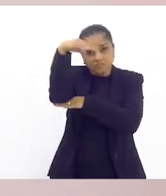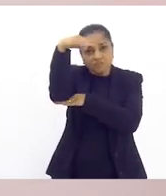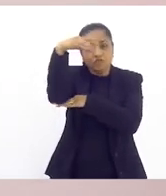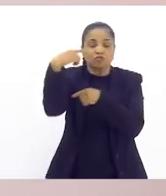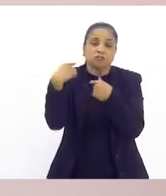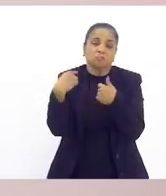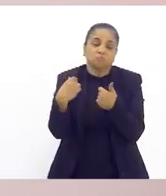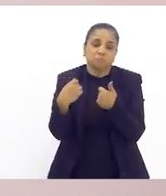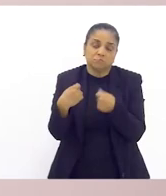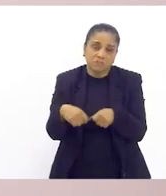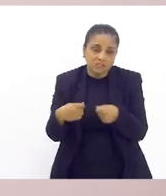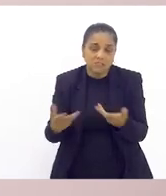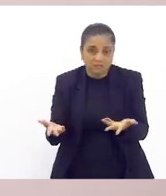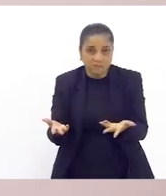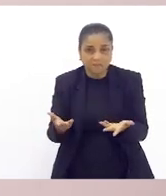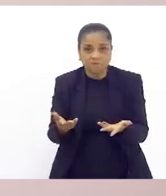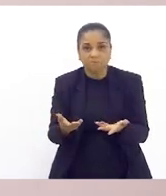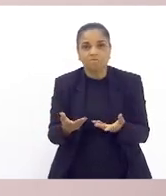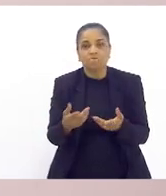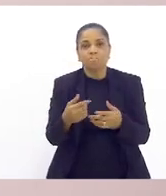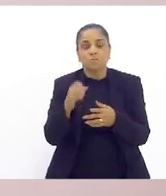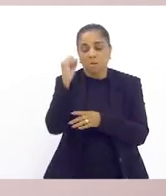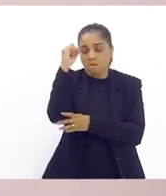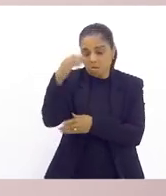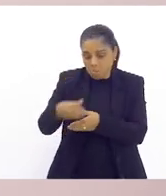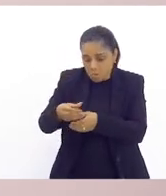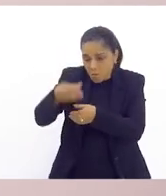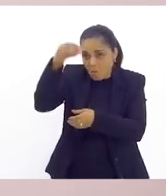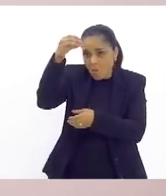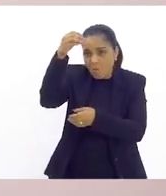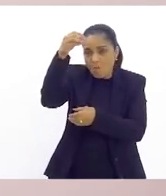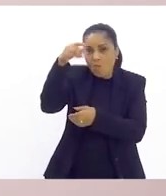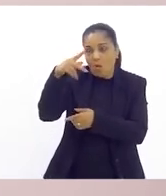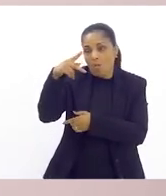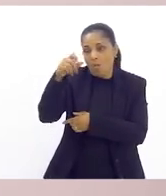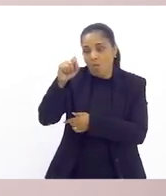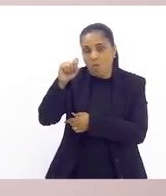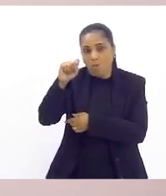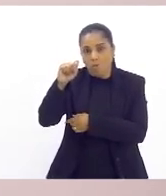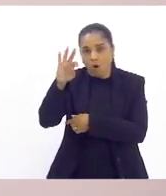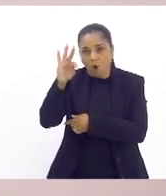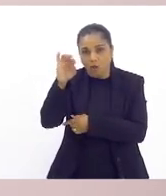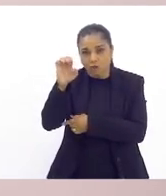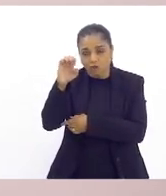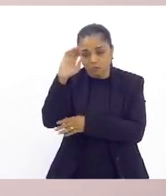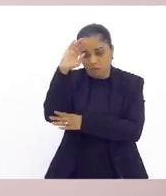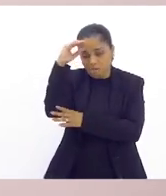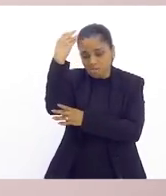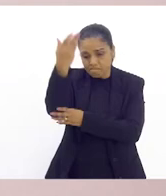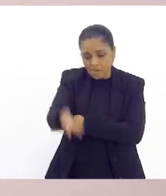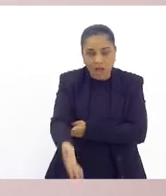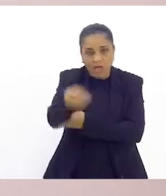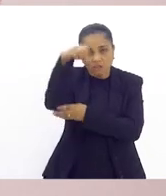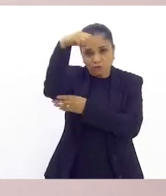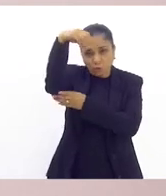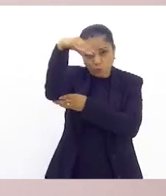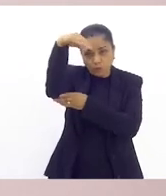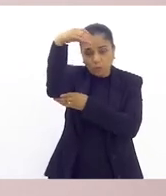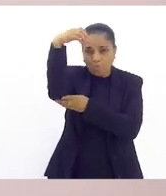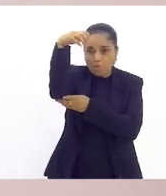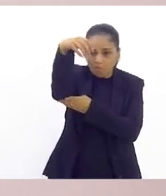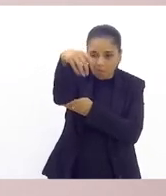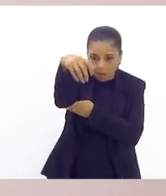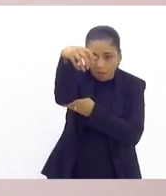baixa S caídos que ficam mais de uma semana pendurado em sua própria